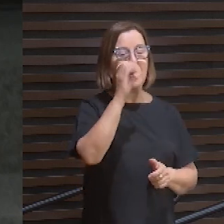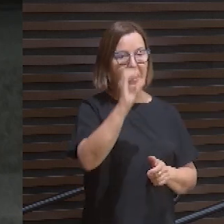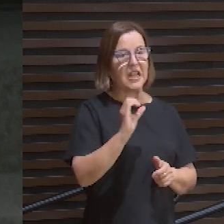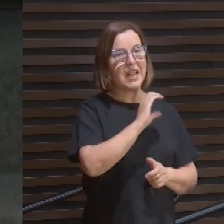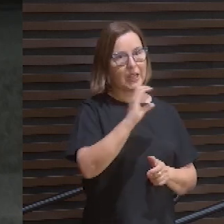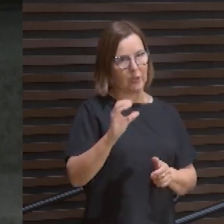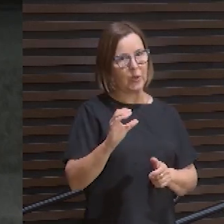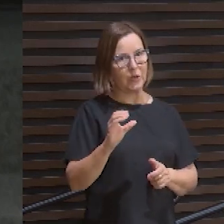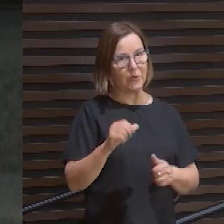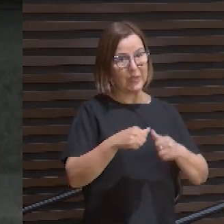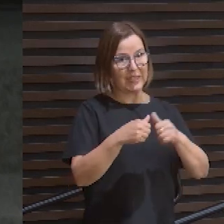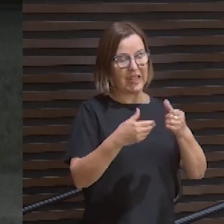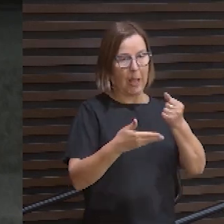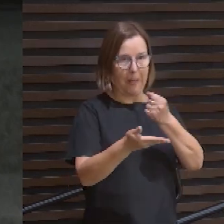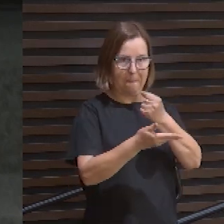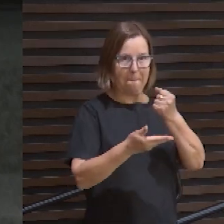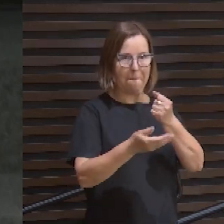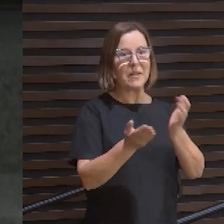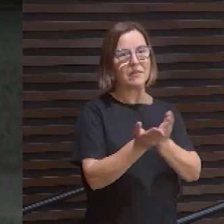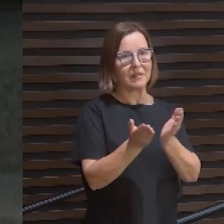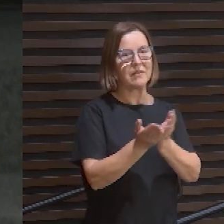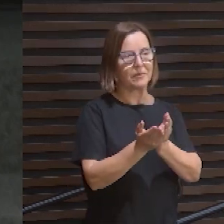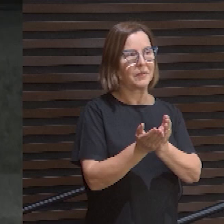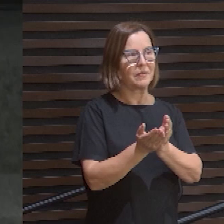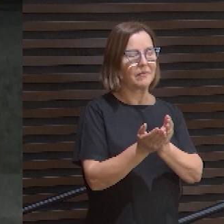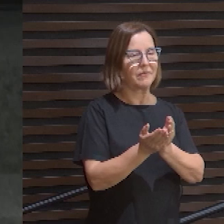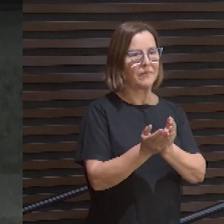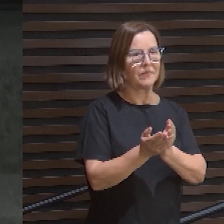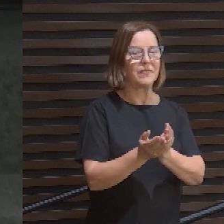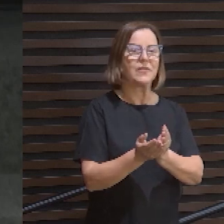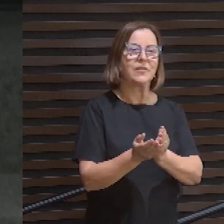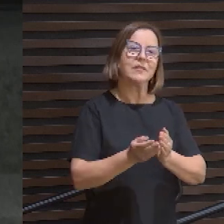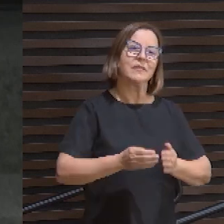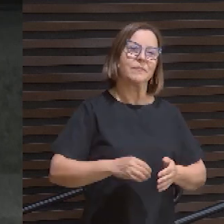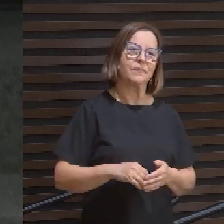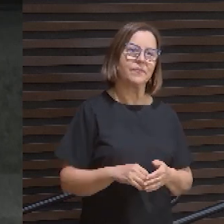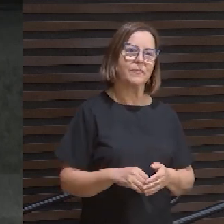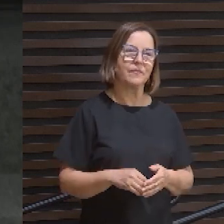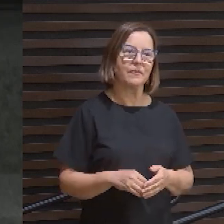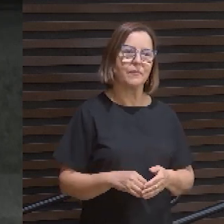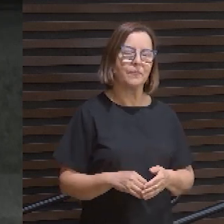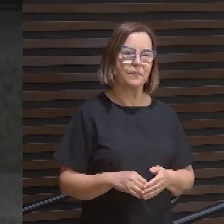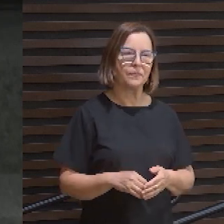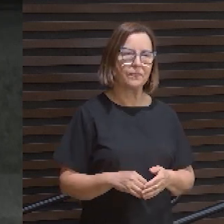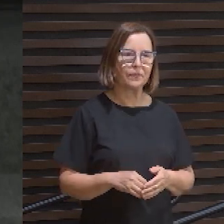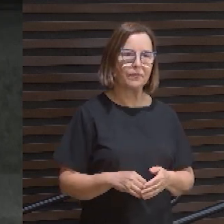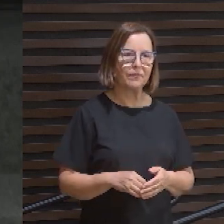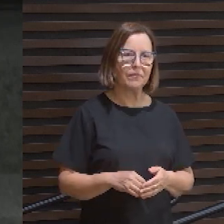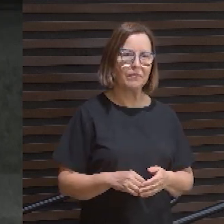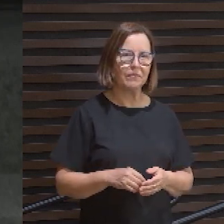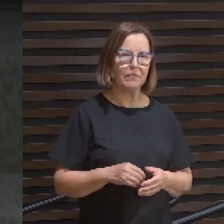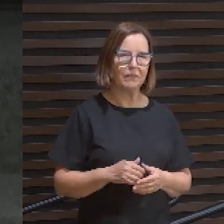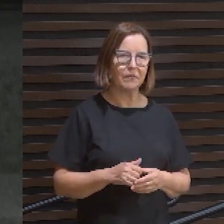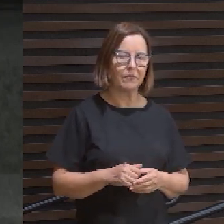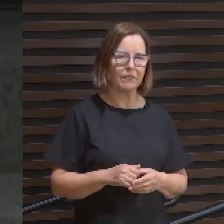Isso é a base do cristianismo protestante também, porque eles estavam ali.